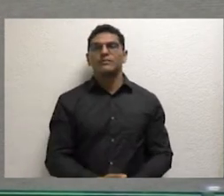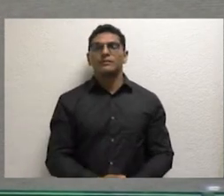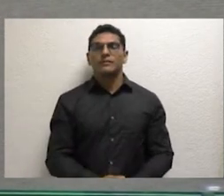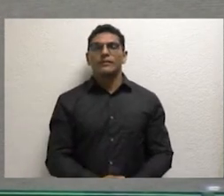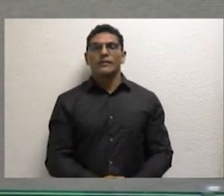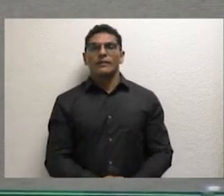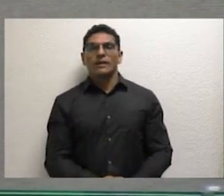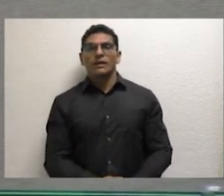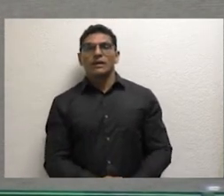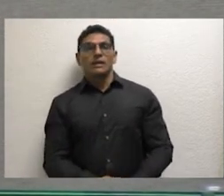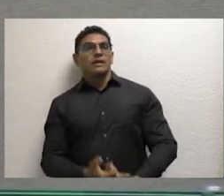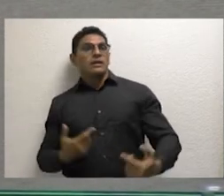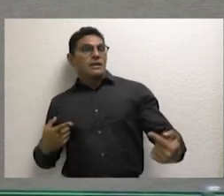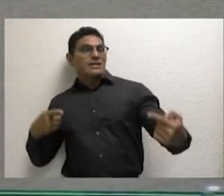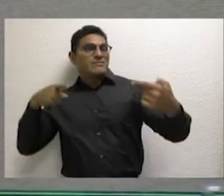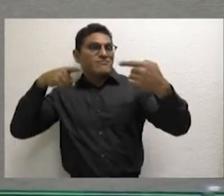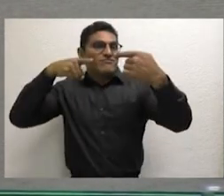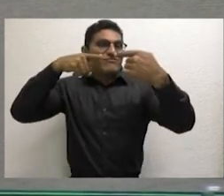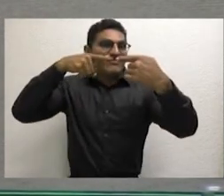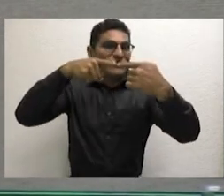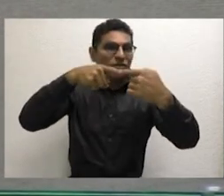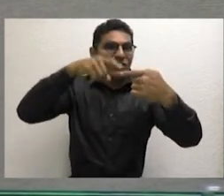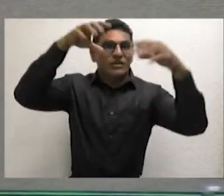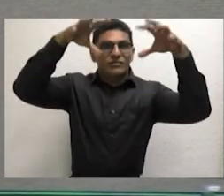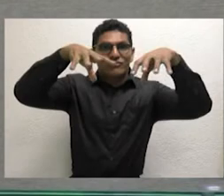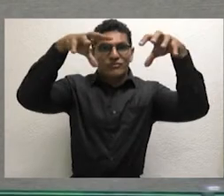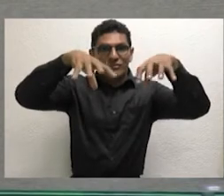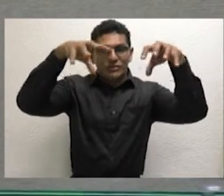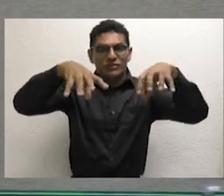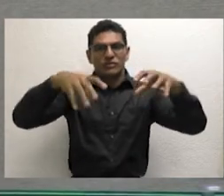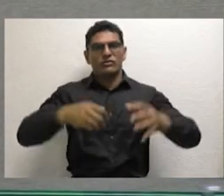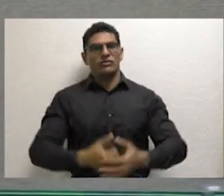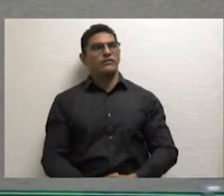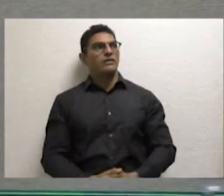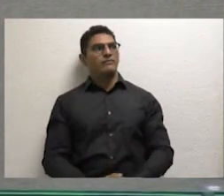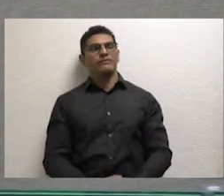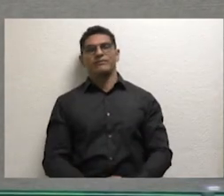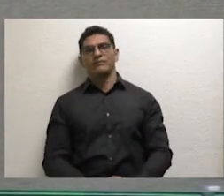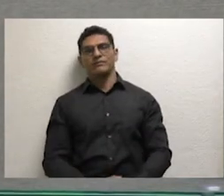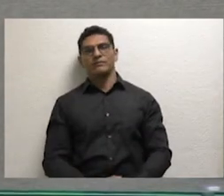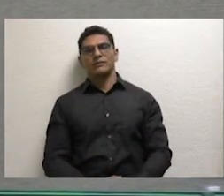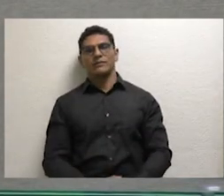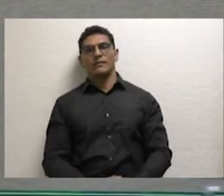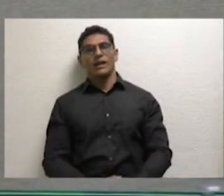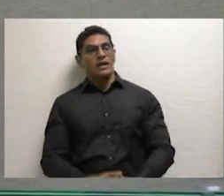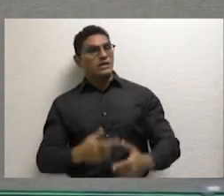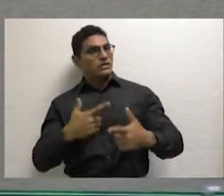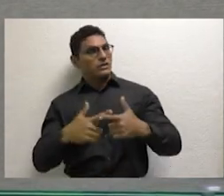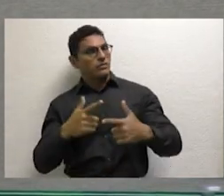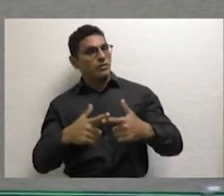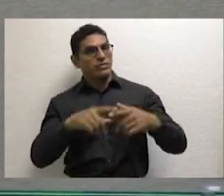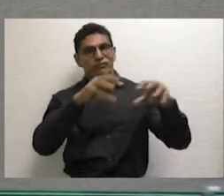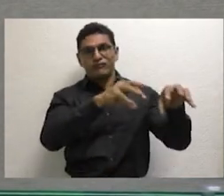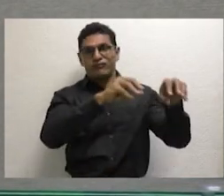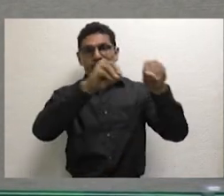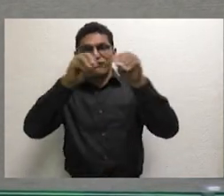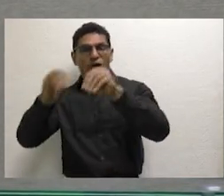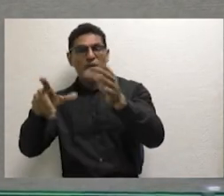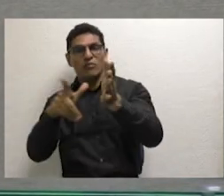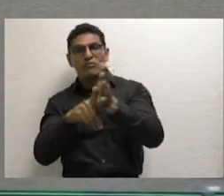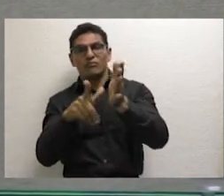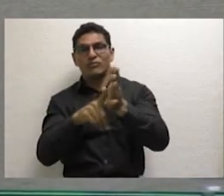correlacionado diretamente é o ciclo das chuvas ora se nós migrarmos o modelo